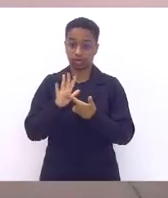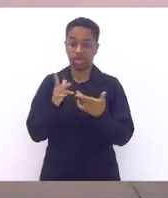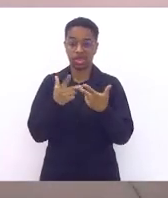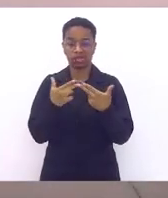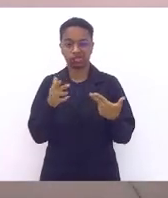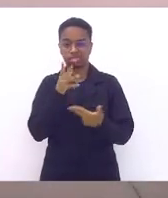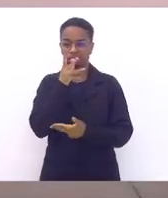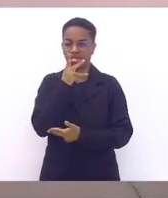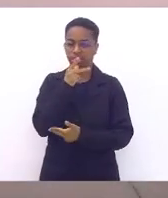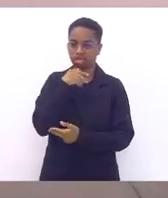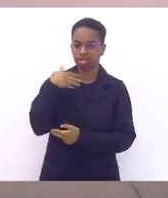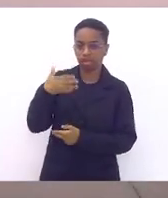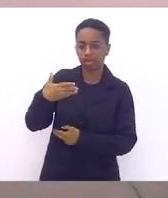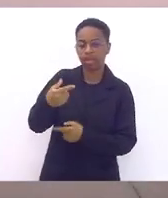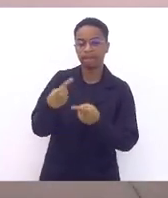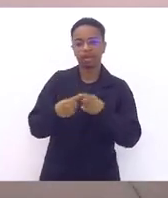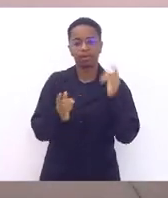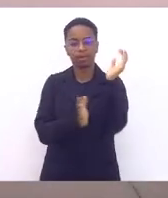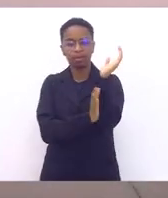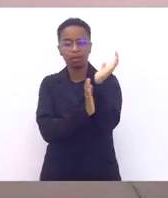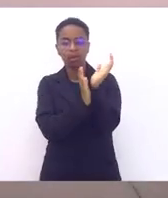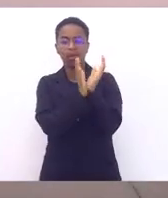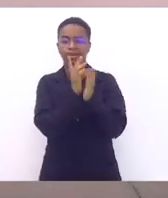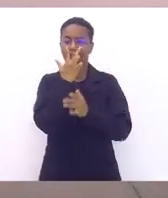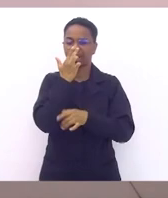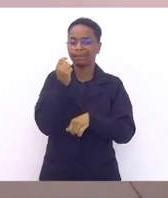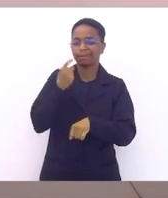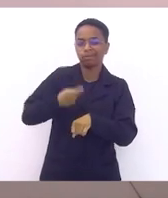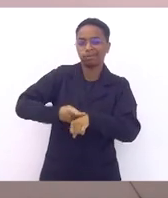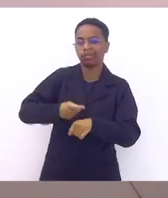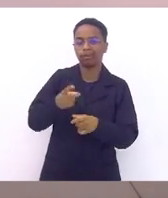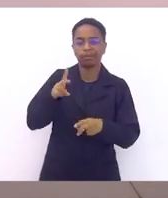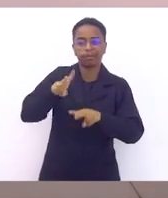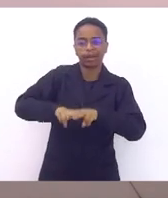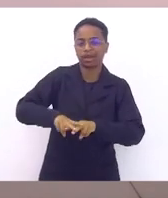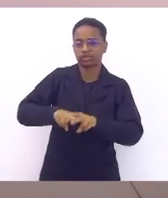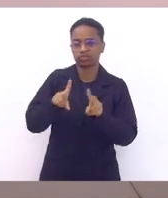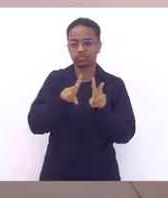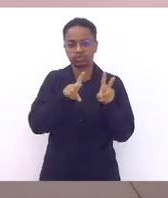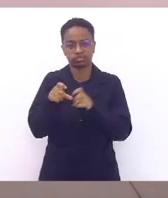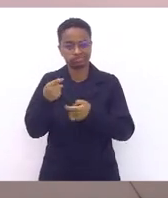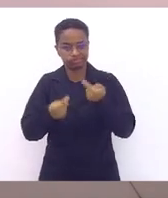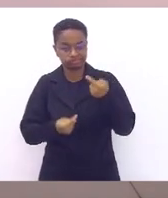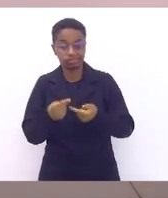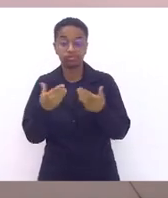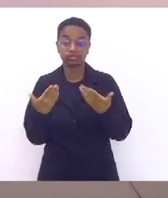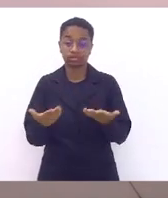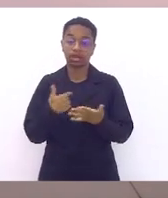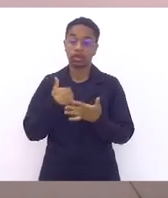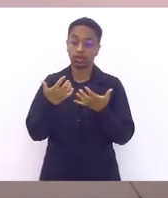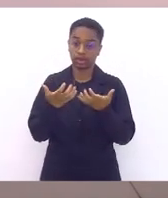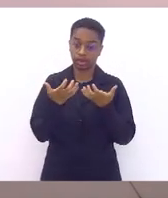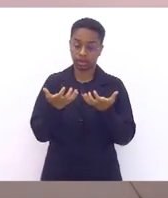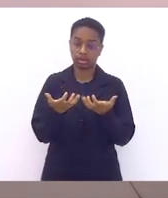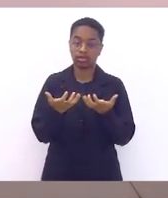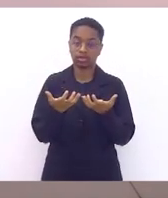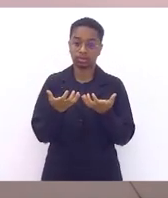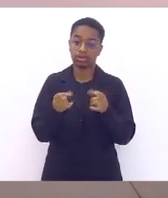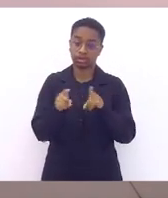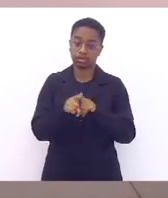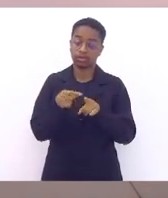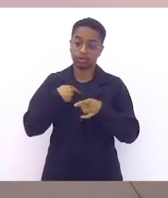que a burocracia engessou essas questões, né? Então, eu quero e